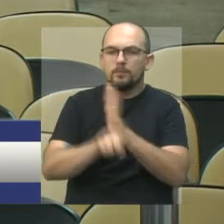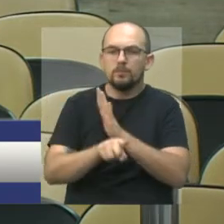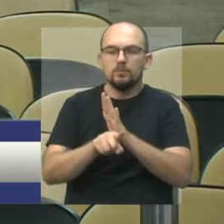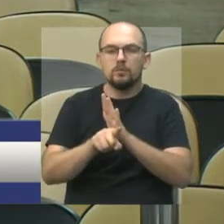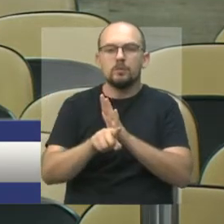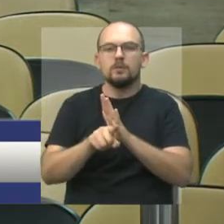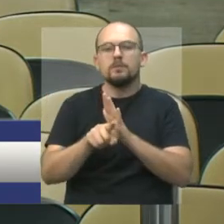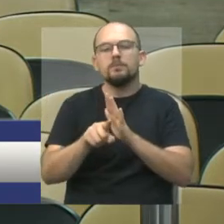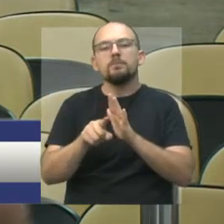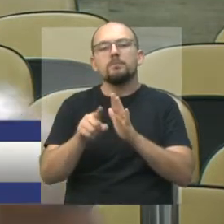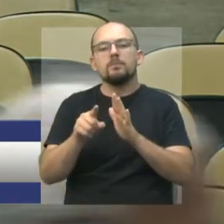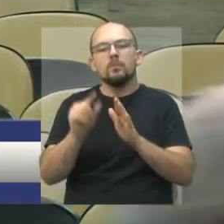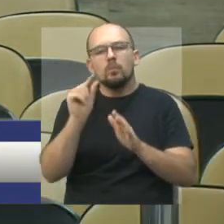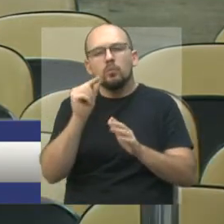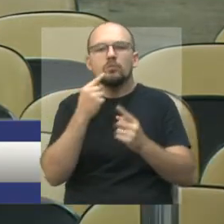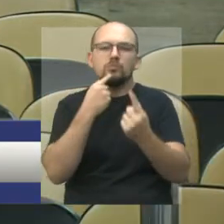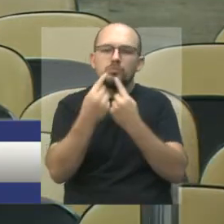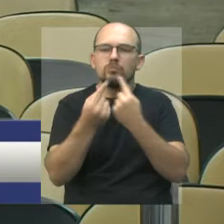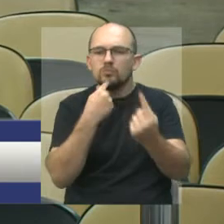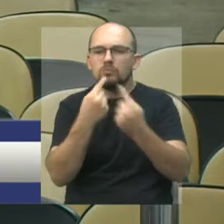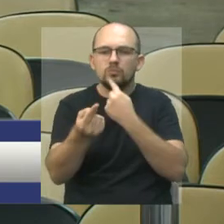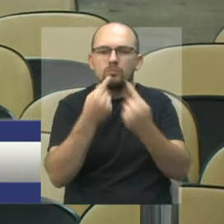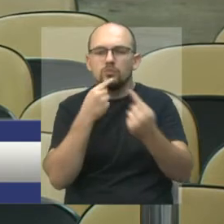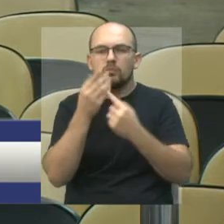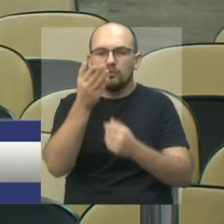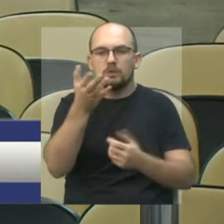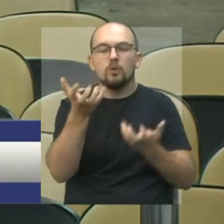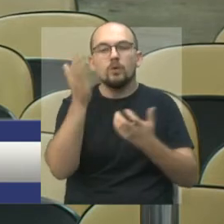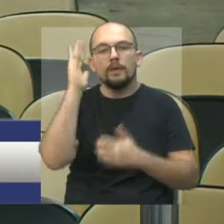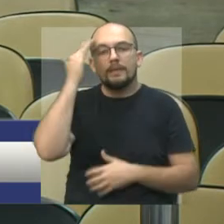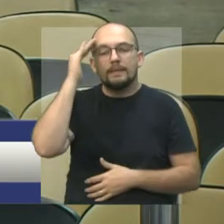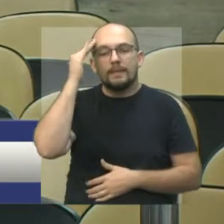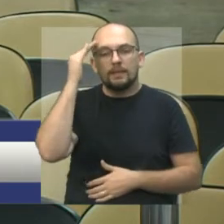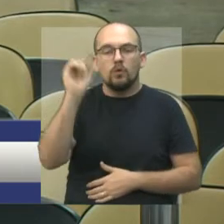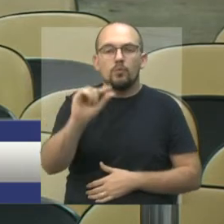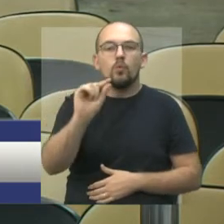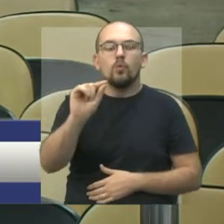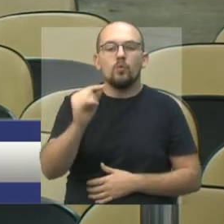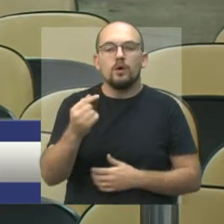até mesmo estabelecer um pequeno diálogo com o senhor, porque eu queria entender um pouquinho.